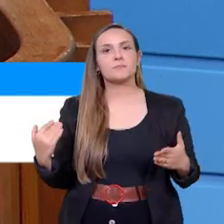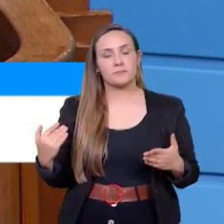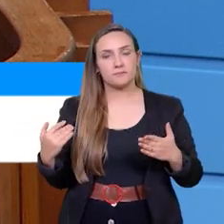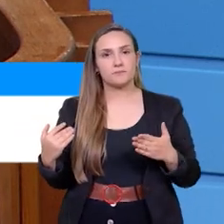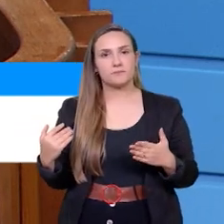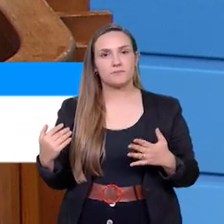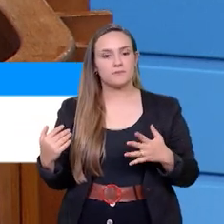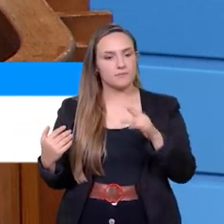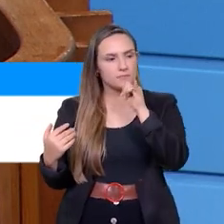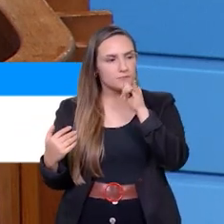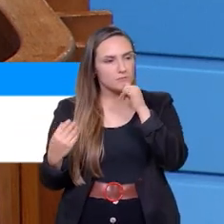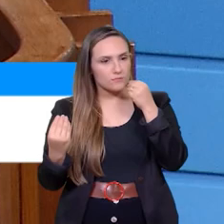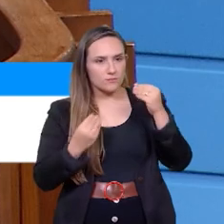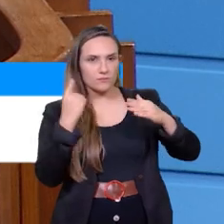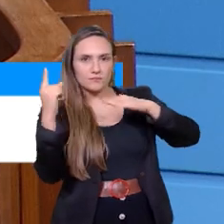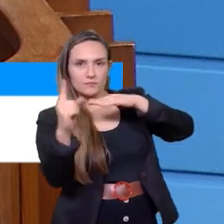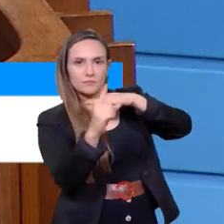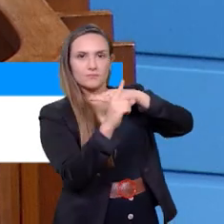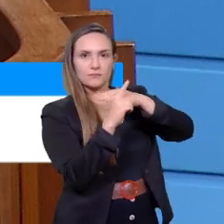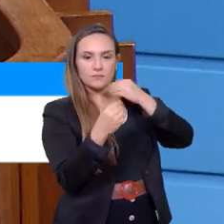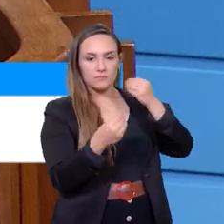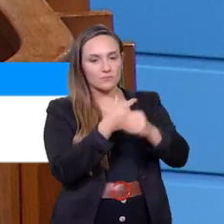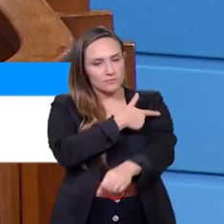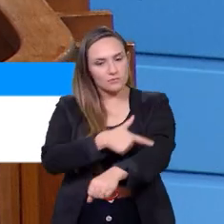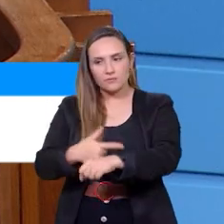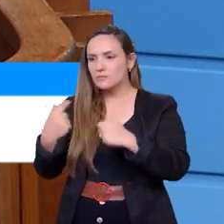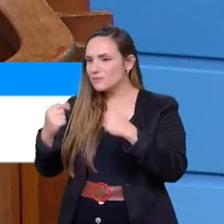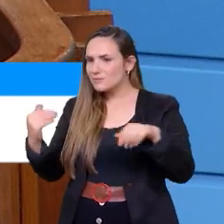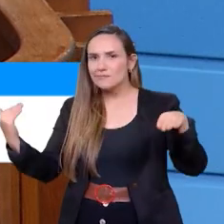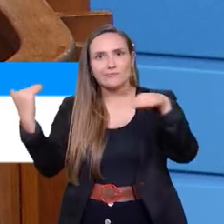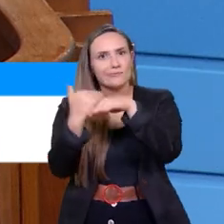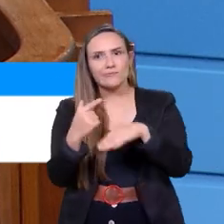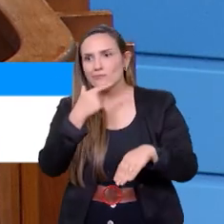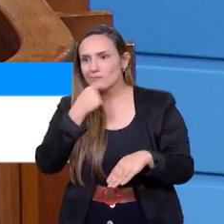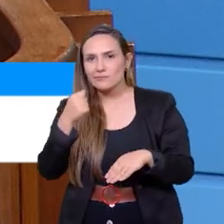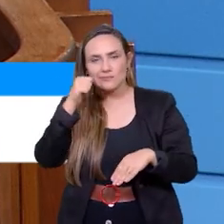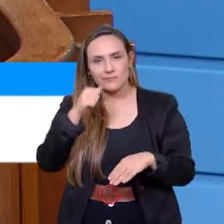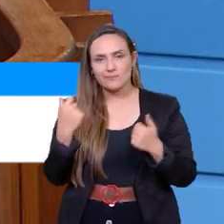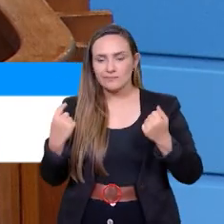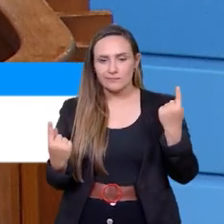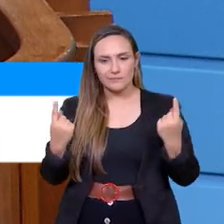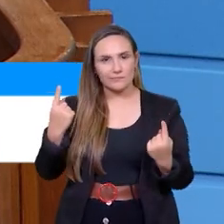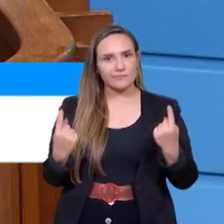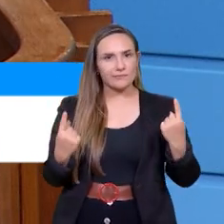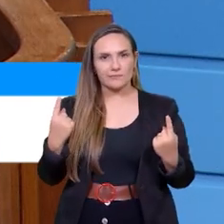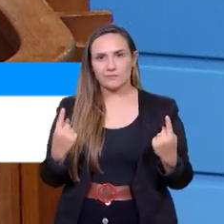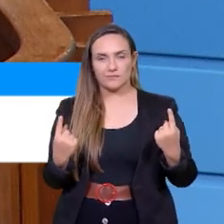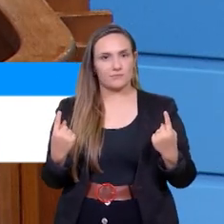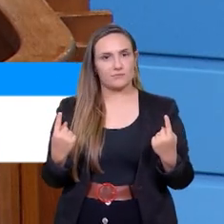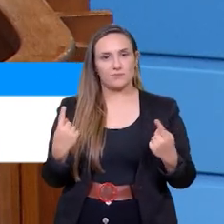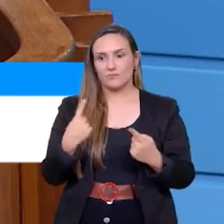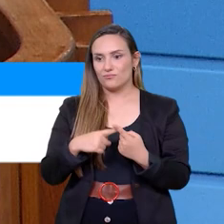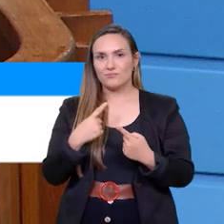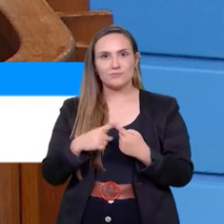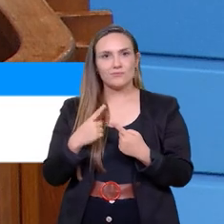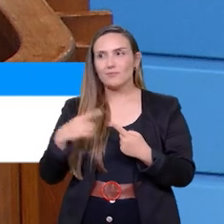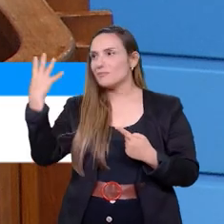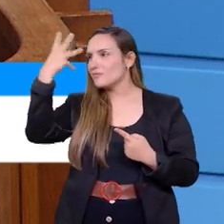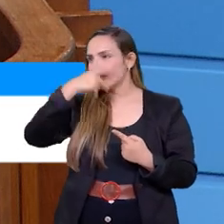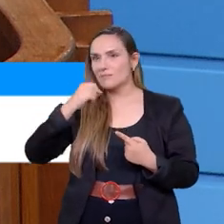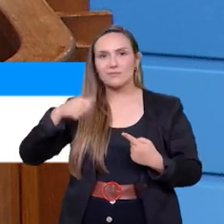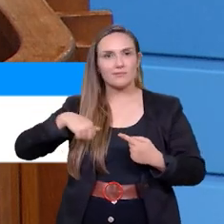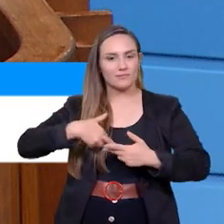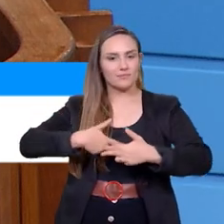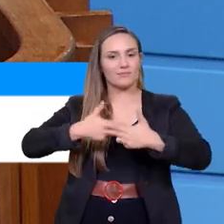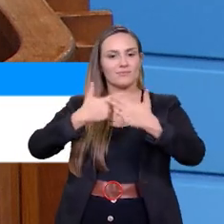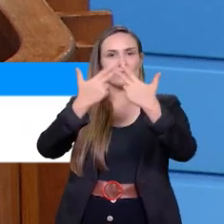a igualdade no tratamento a igualdade no respeito porque o que nós temos de mais rico é